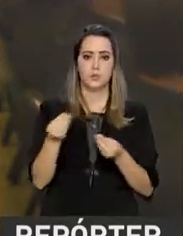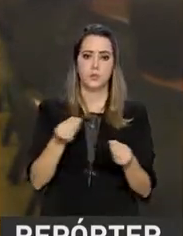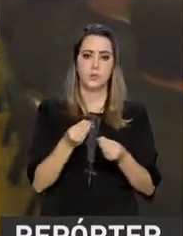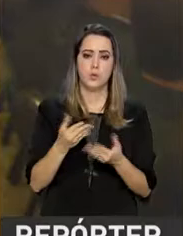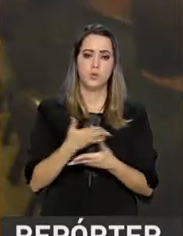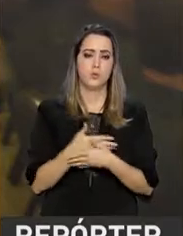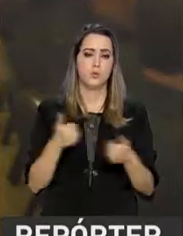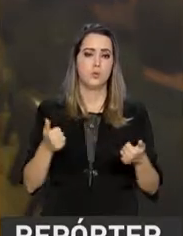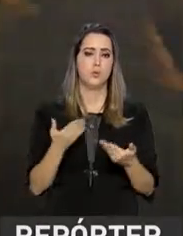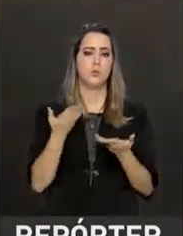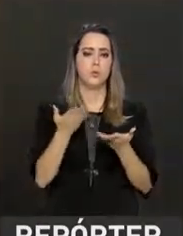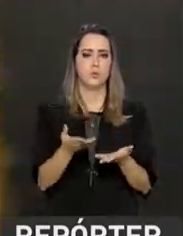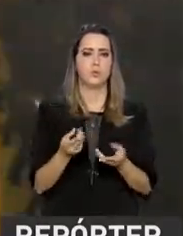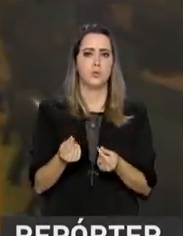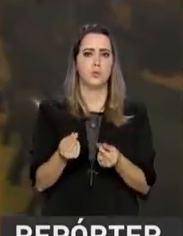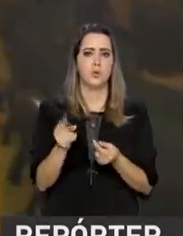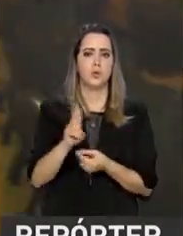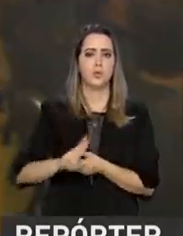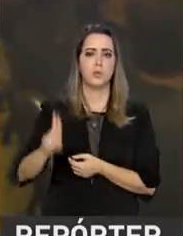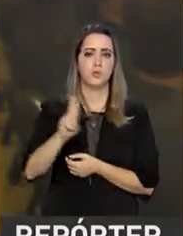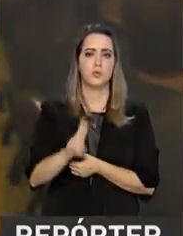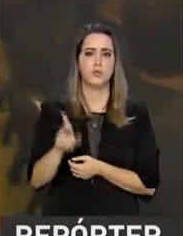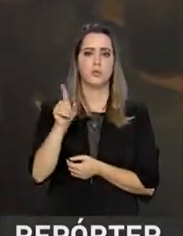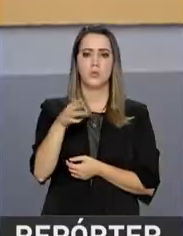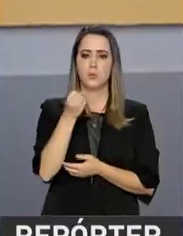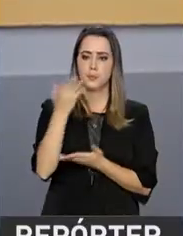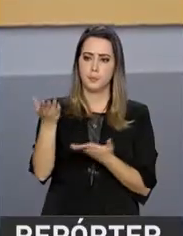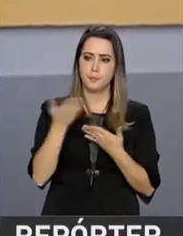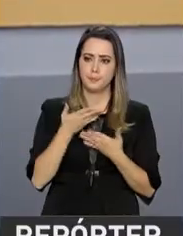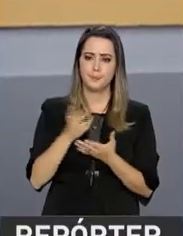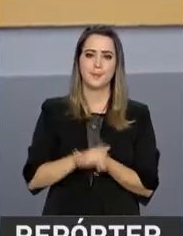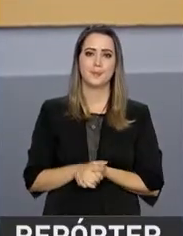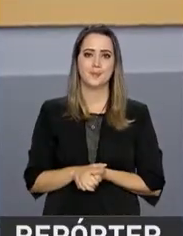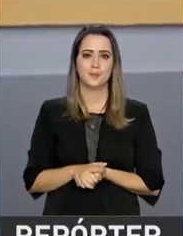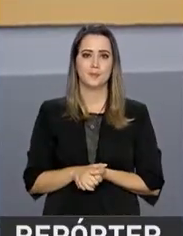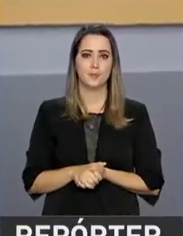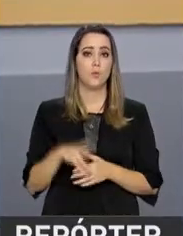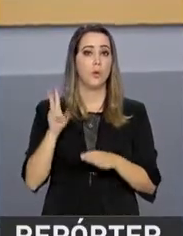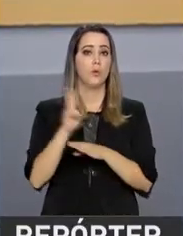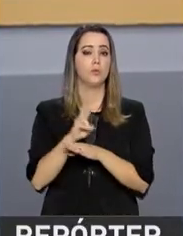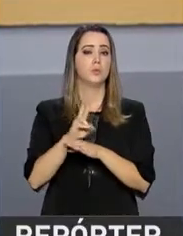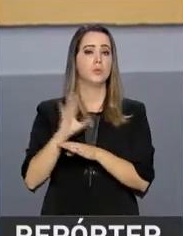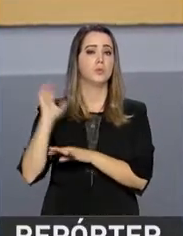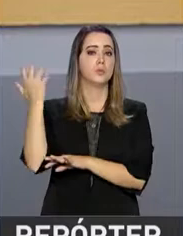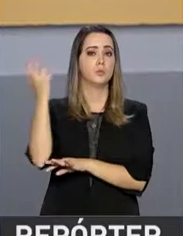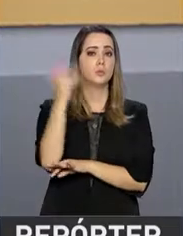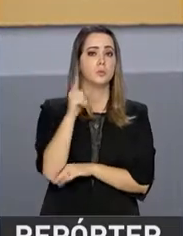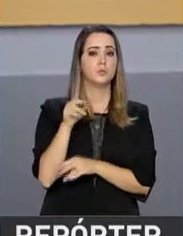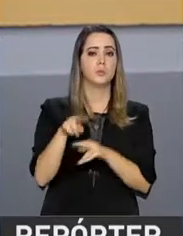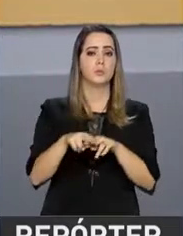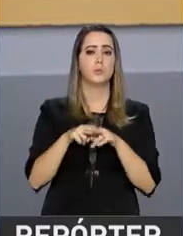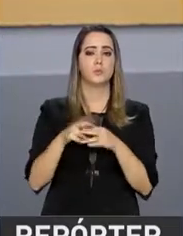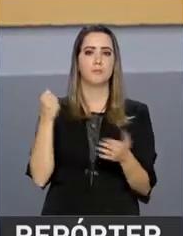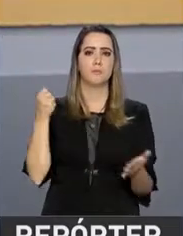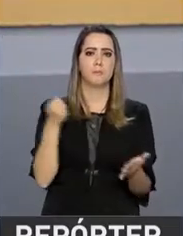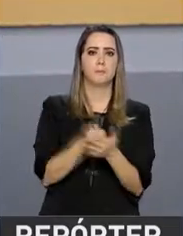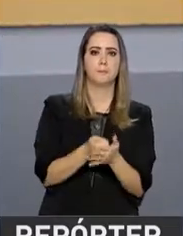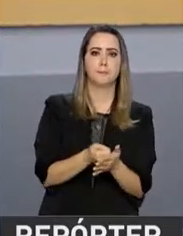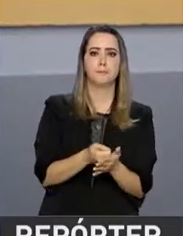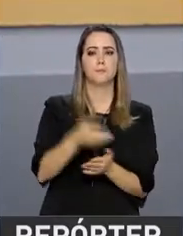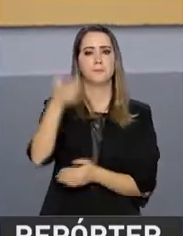a gente pode investir esse recurso, mas é muito bem-vindo. Proteção ao meio ambiente por meio da punição